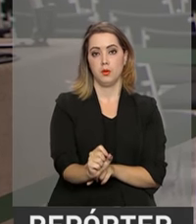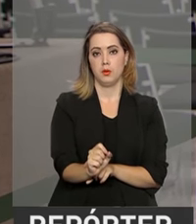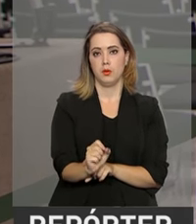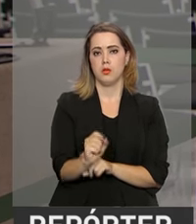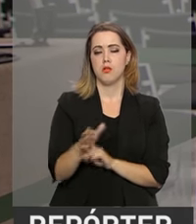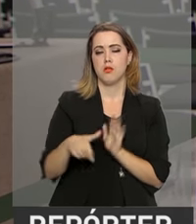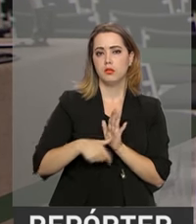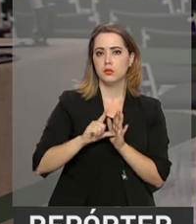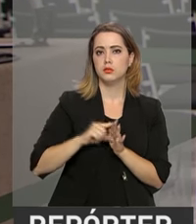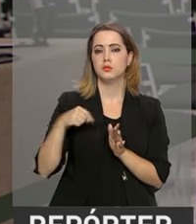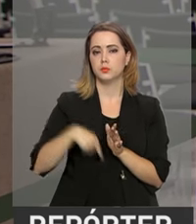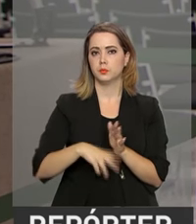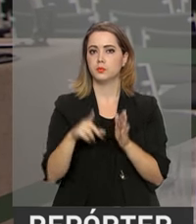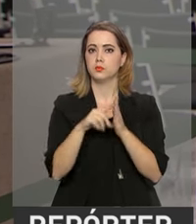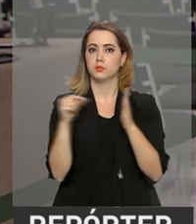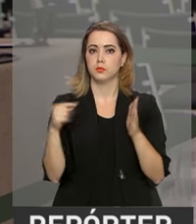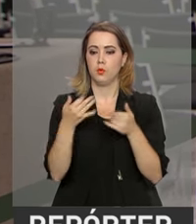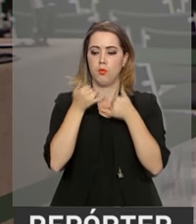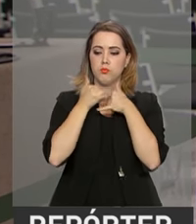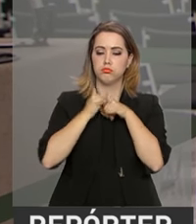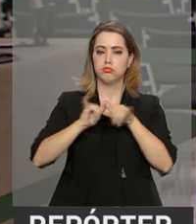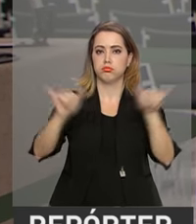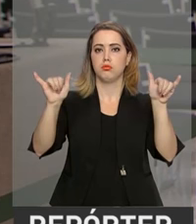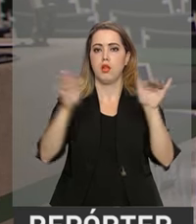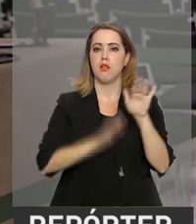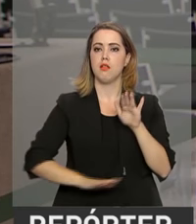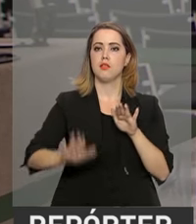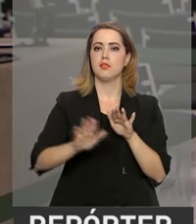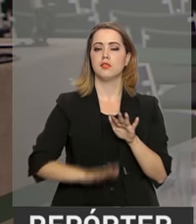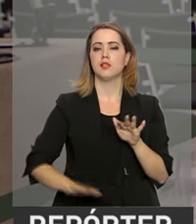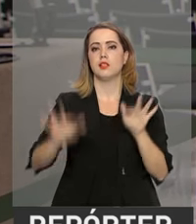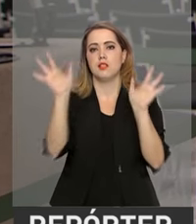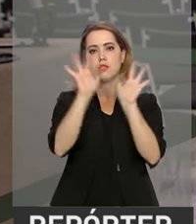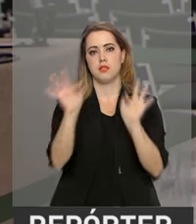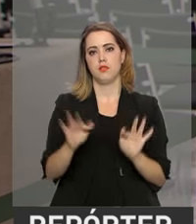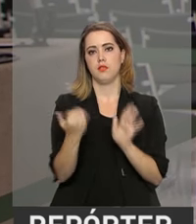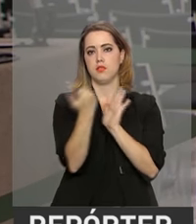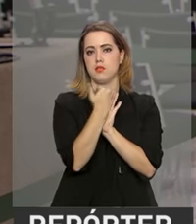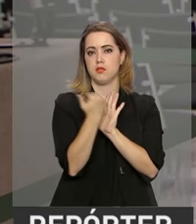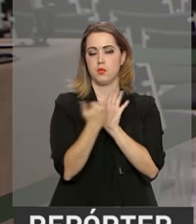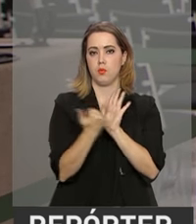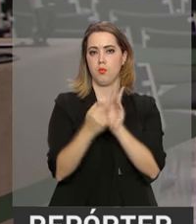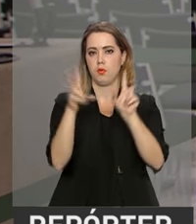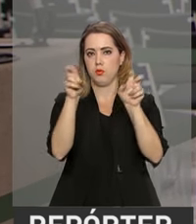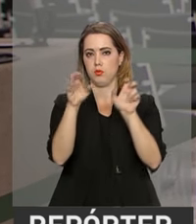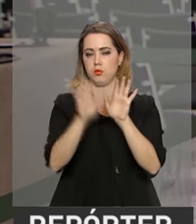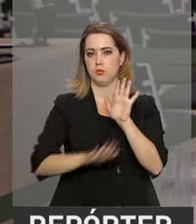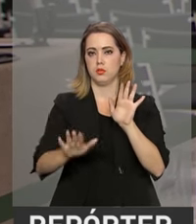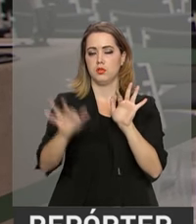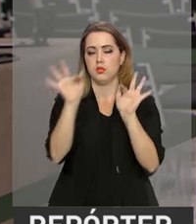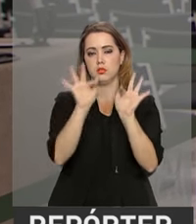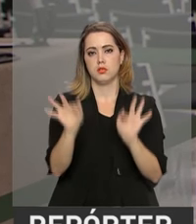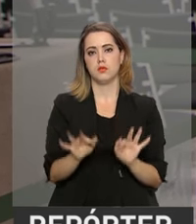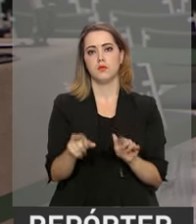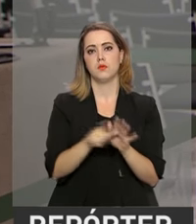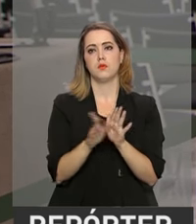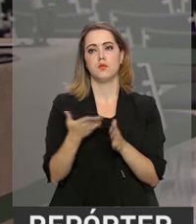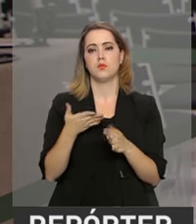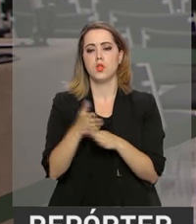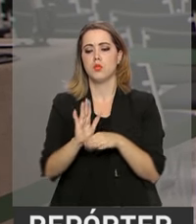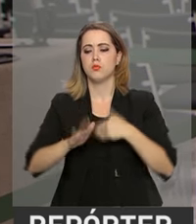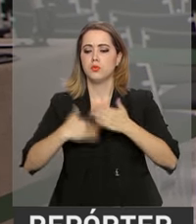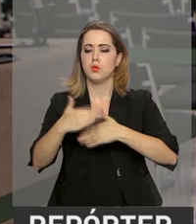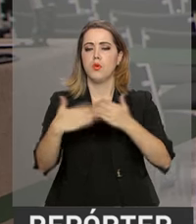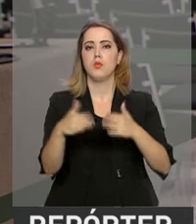E mais cedo aqui no Palácio do Planalto foi lançado Criança Feliz. O programa tem a meta de garantir o desenvolvimento integral das